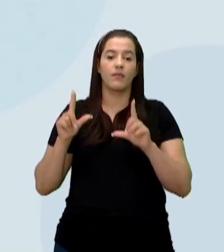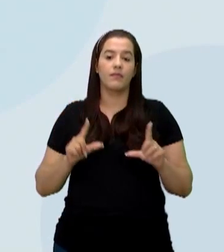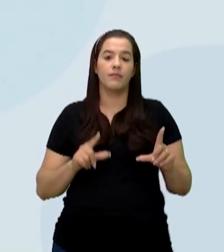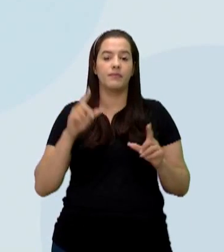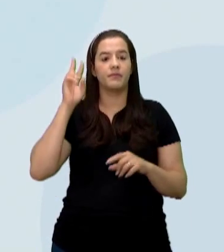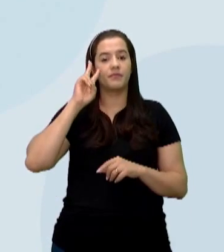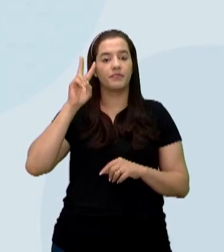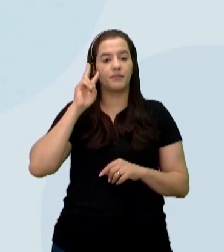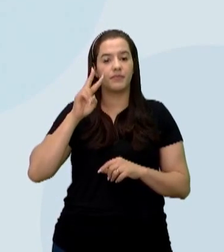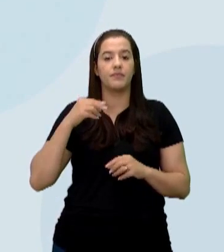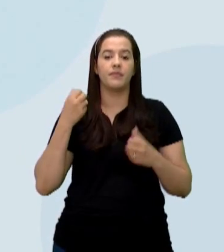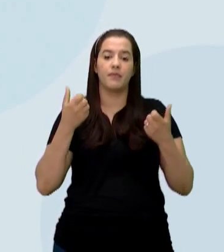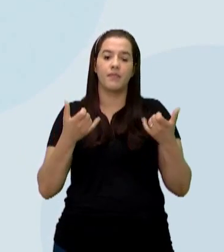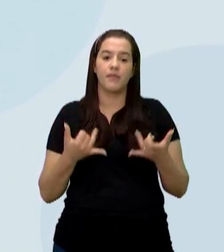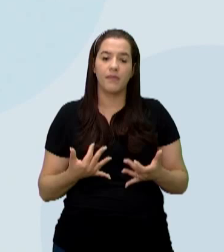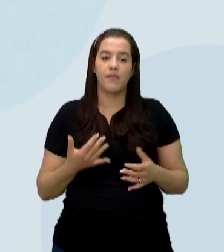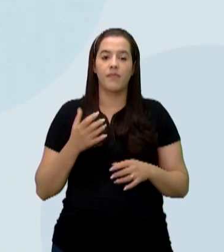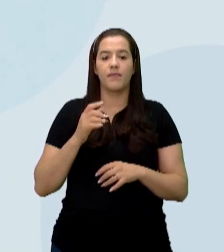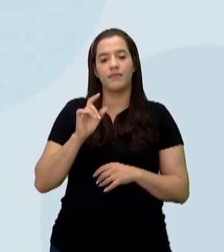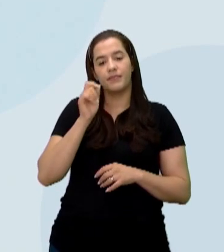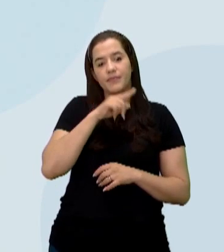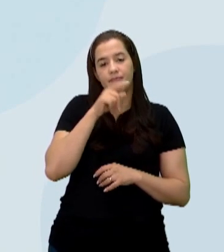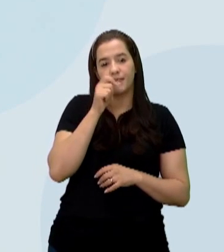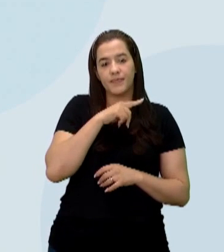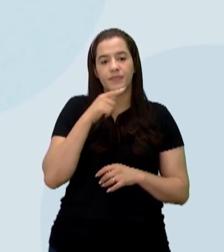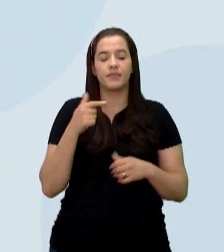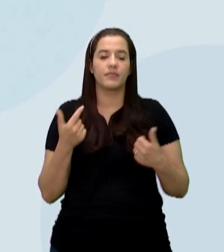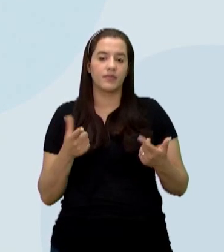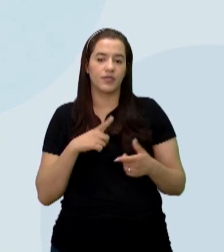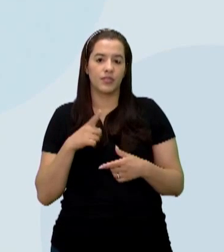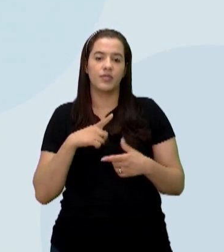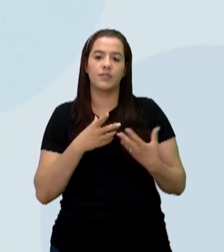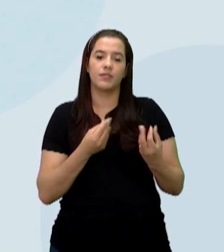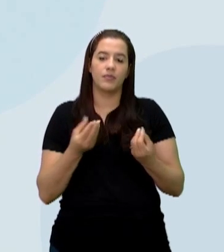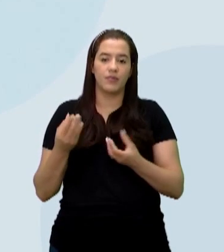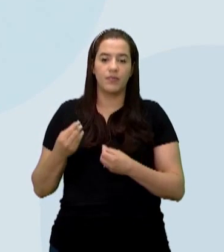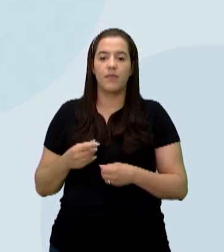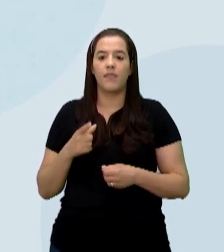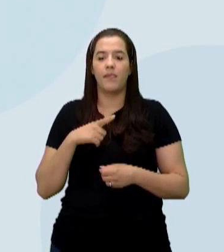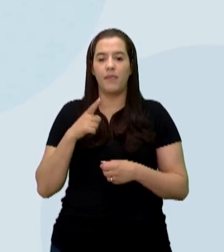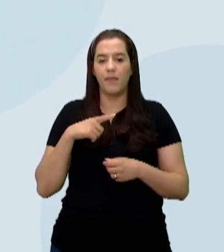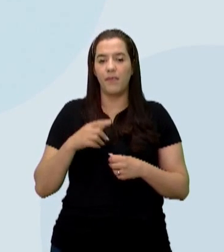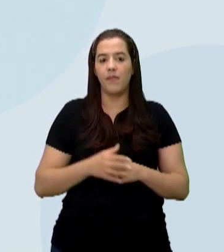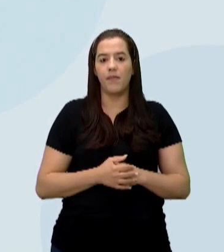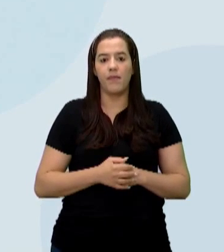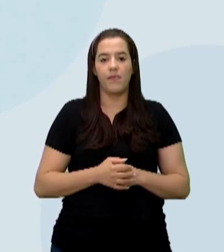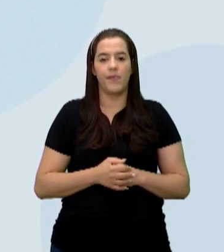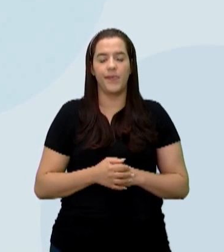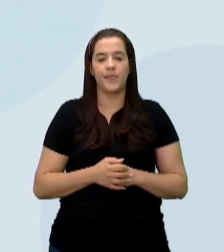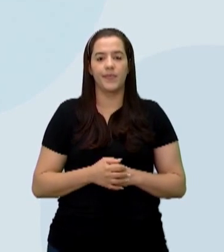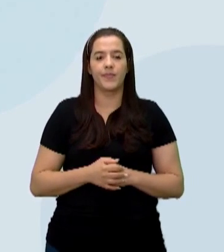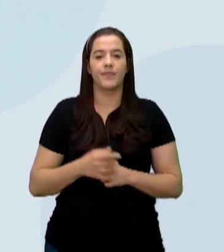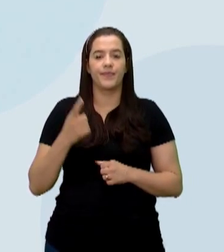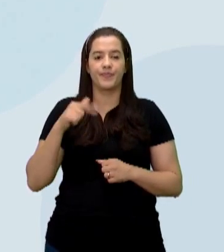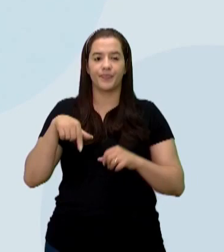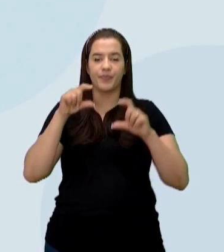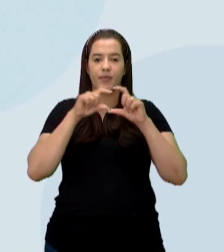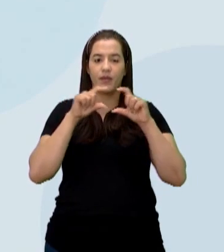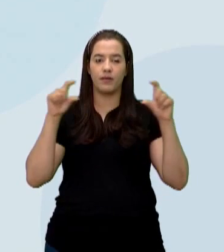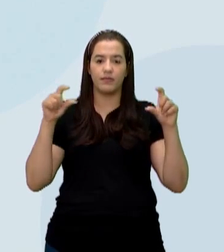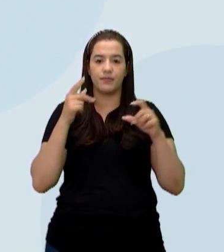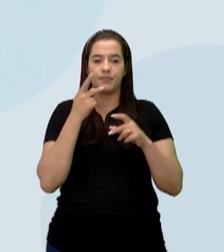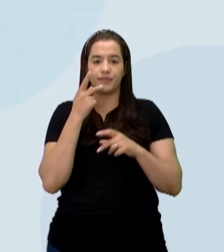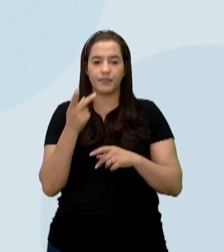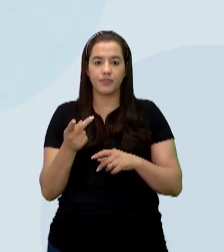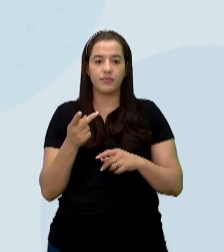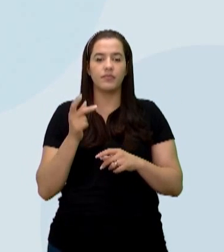quadrinhos. Mais cômica, né? A gente Sim. tem bastante ironia aí nessa historinha. Lá no alto, a gente tem a fala